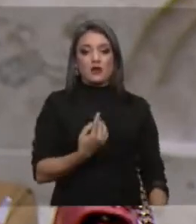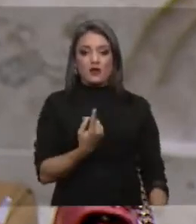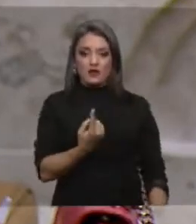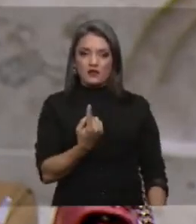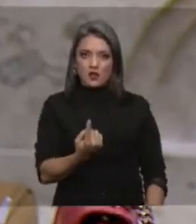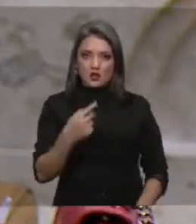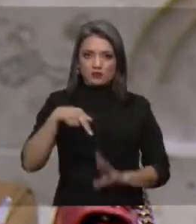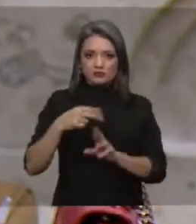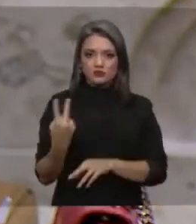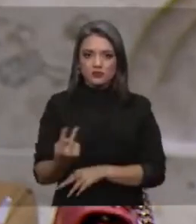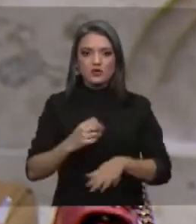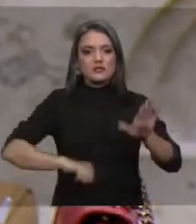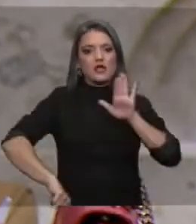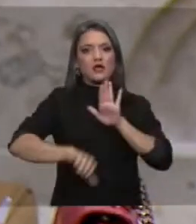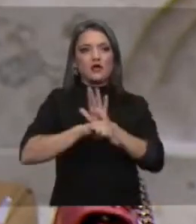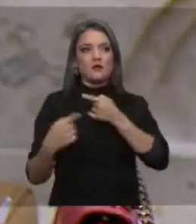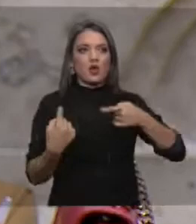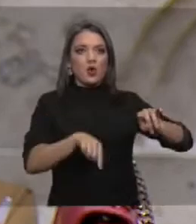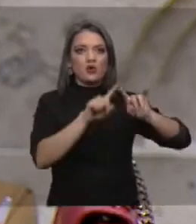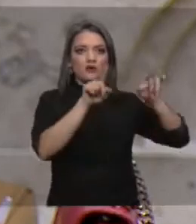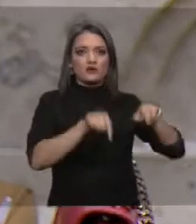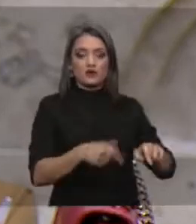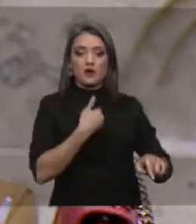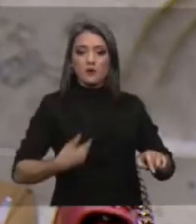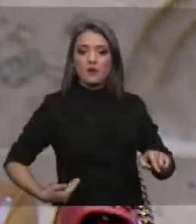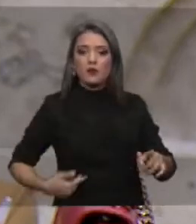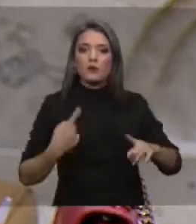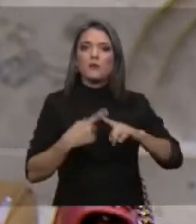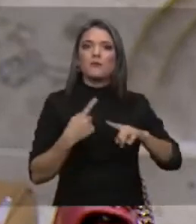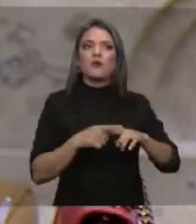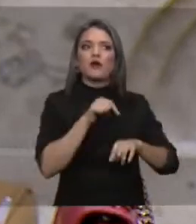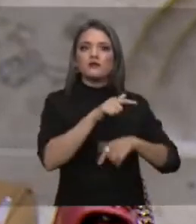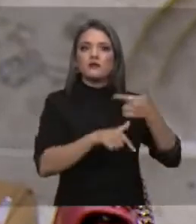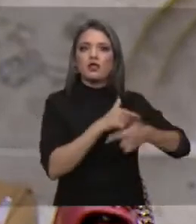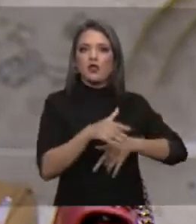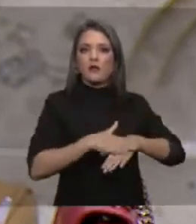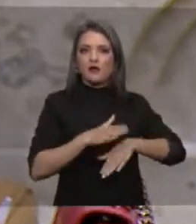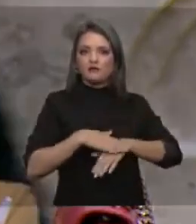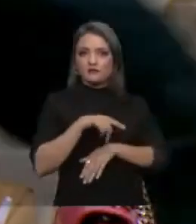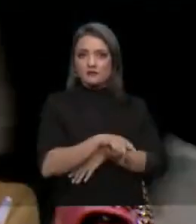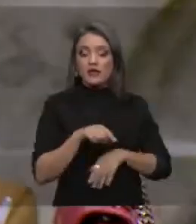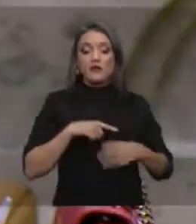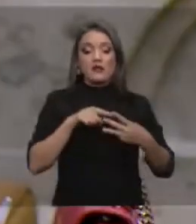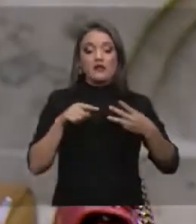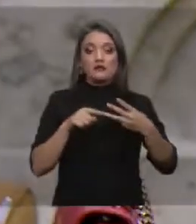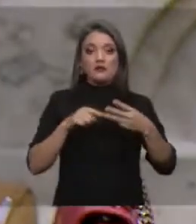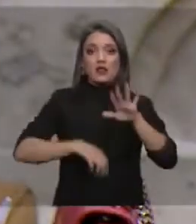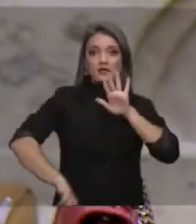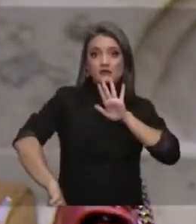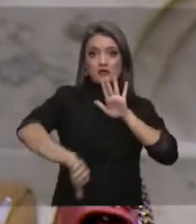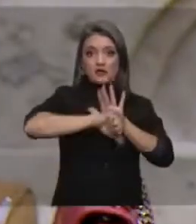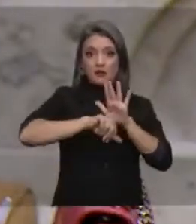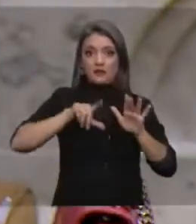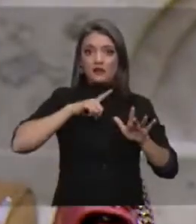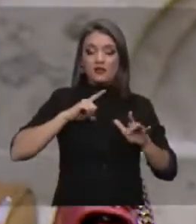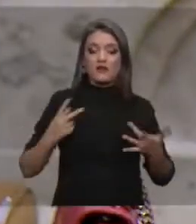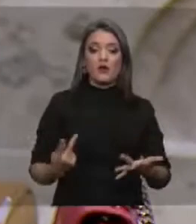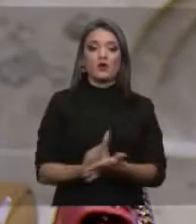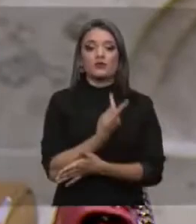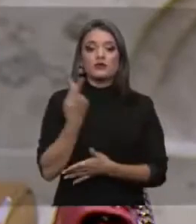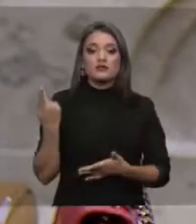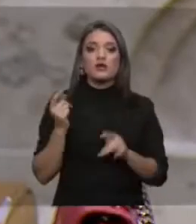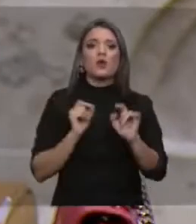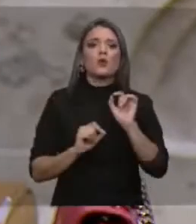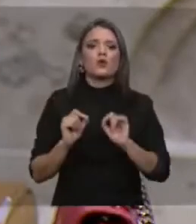141.2, crimes praticados contra o funcionário público em razão de suas funções, e 3, crimes cometidos por meio